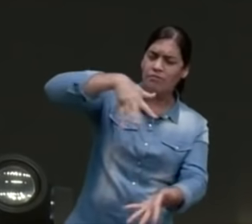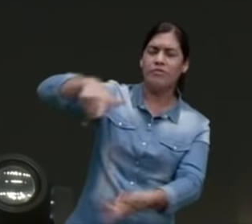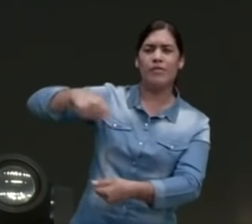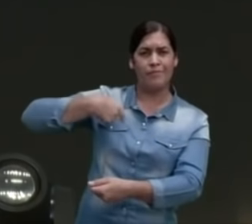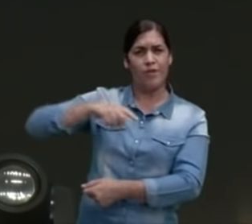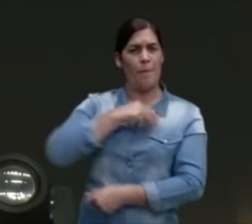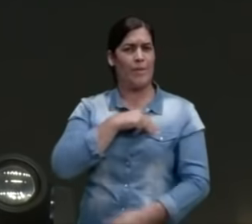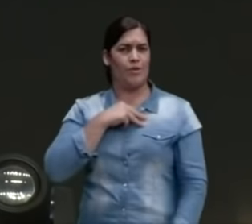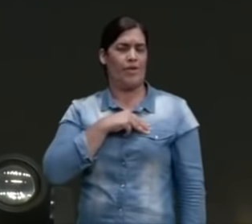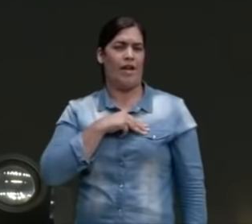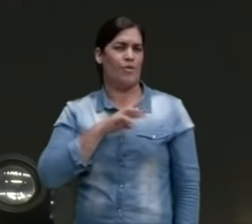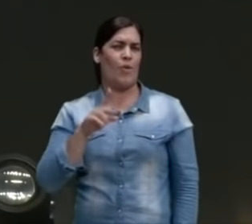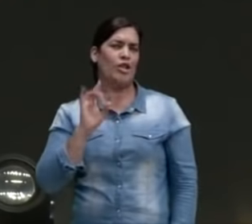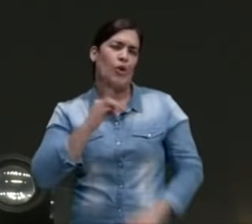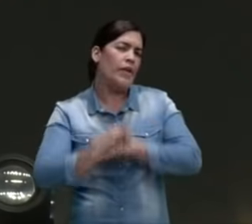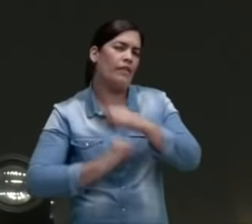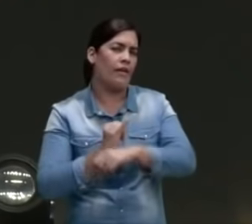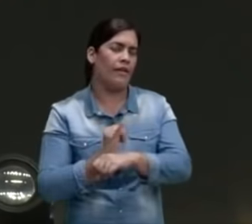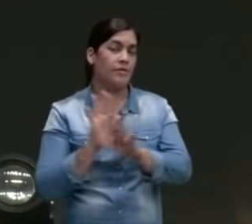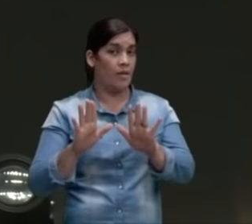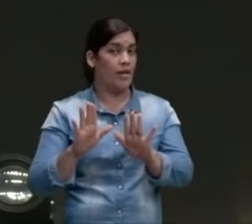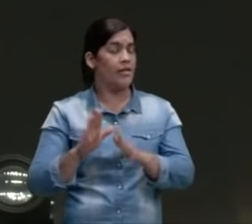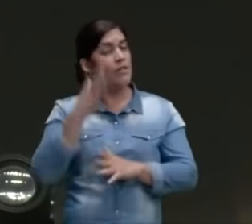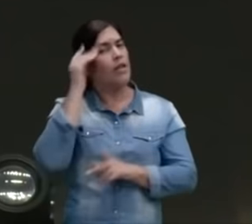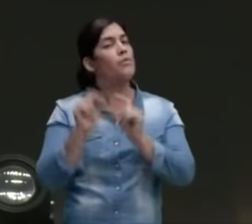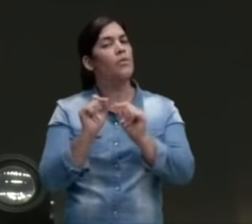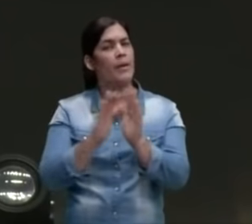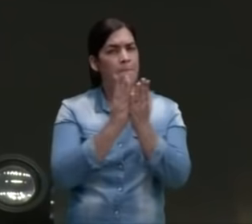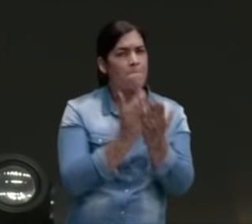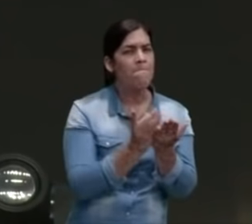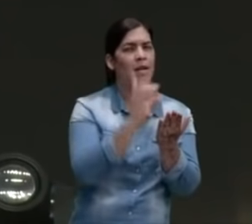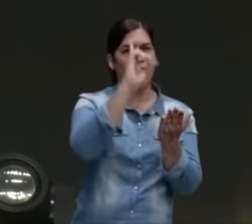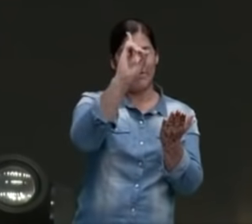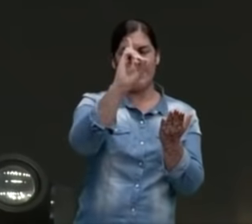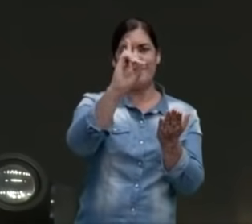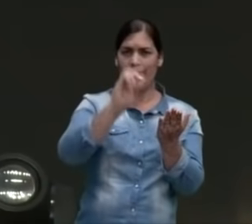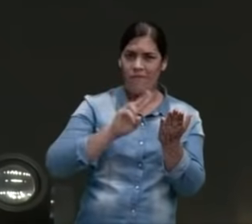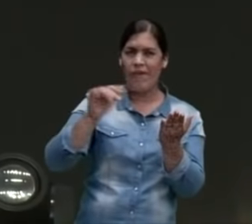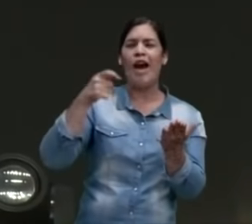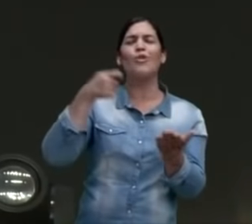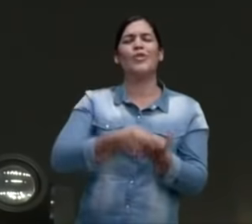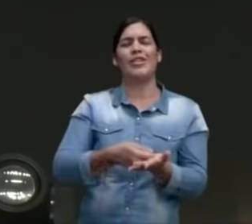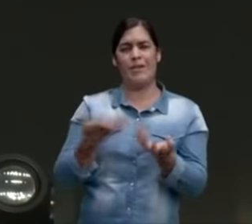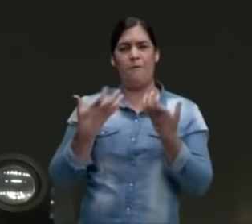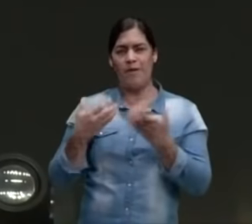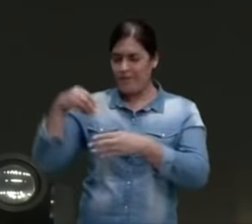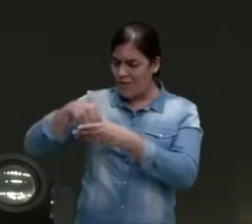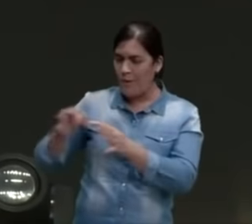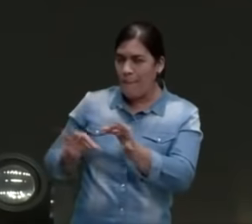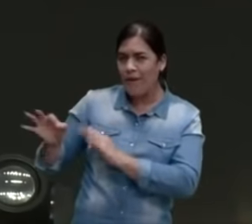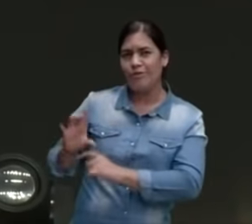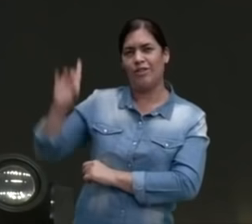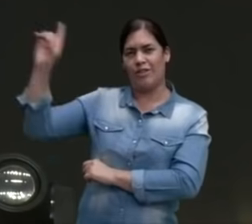missionários. Não existe somente a internet. Mas saiba de uma coisa, a palavra de Deus vai se cumprir. E eu quero estar dentro dos planos de Deus.